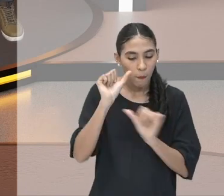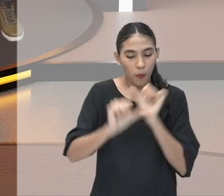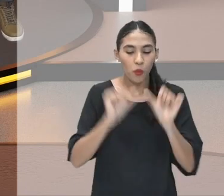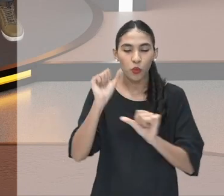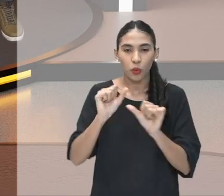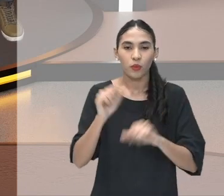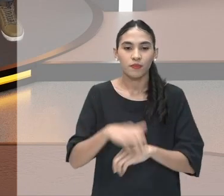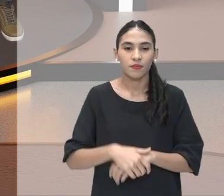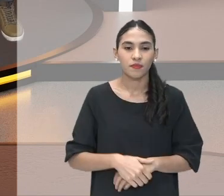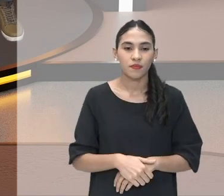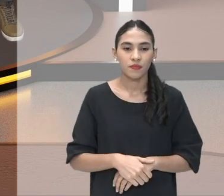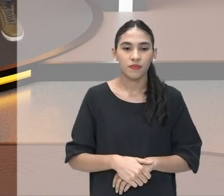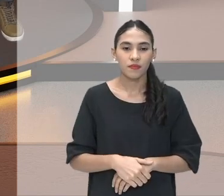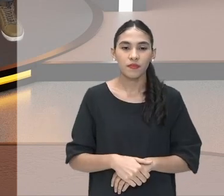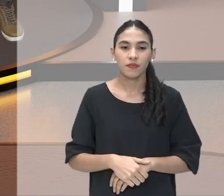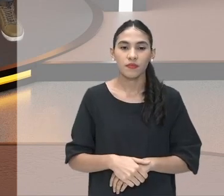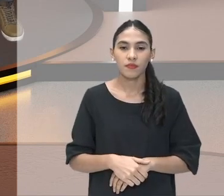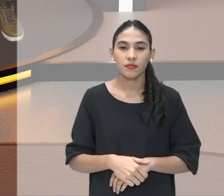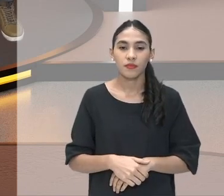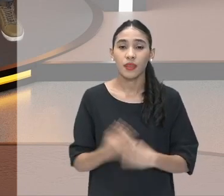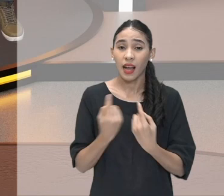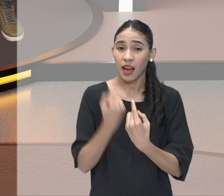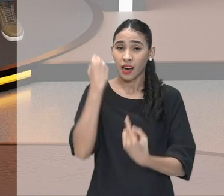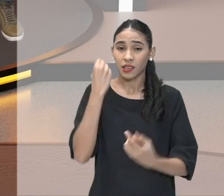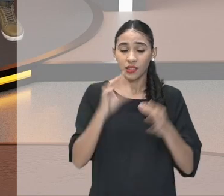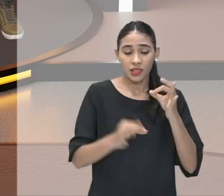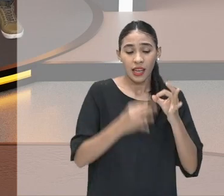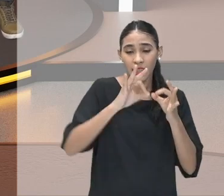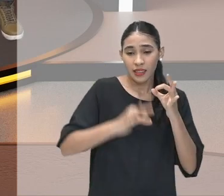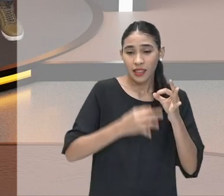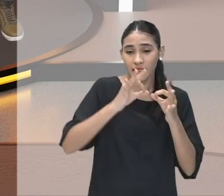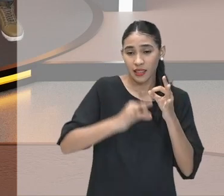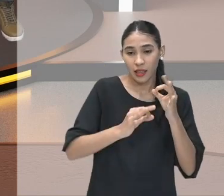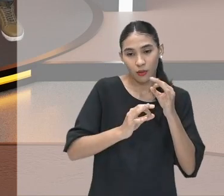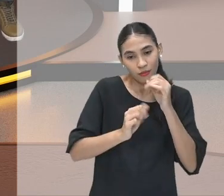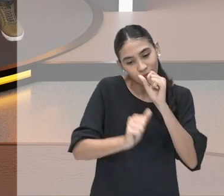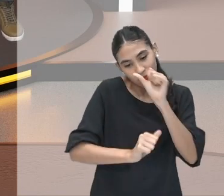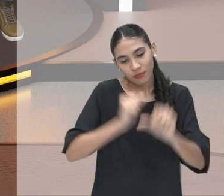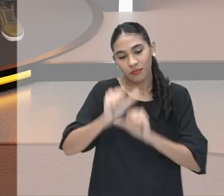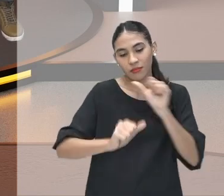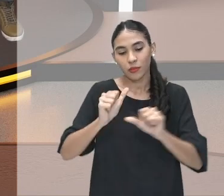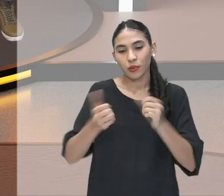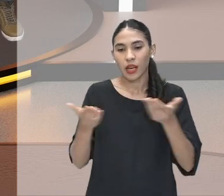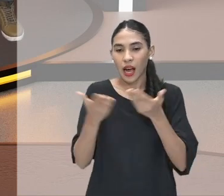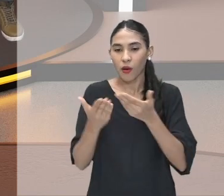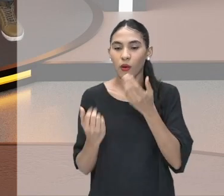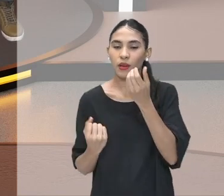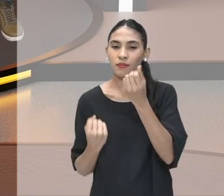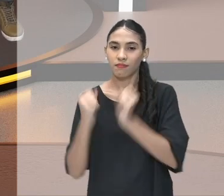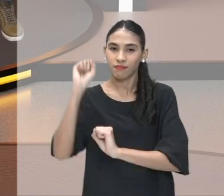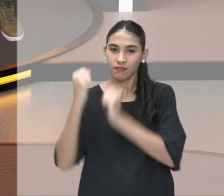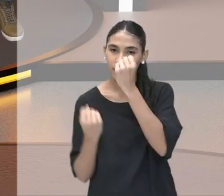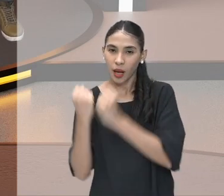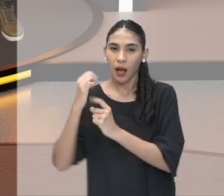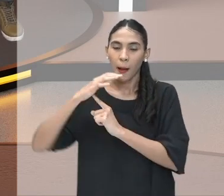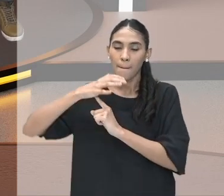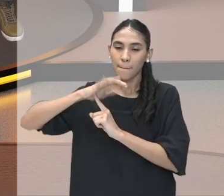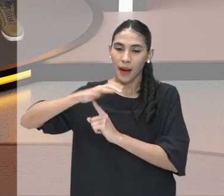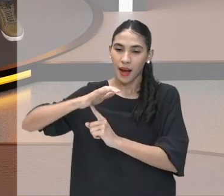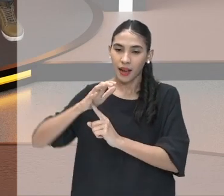produzir. Aquela produção que era uma produção artesanal, ela passou a ser uma produção feita na máquina, né?